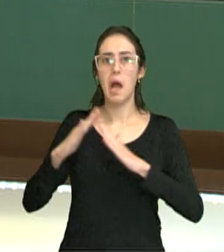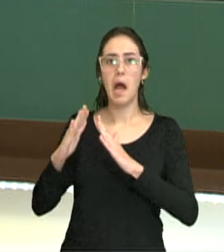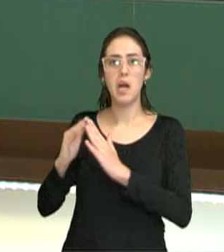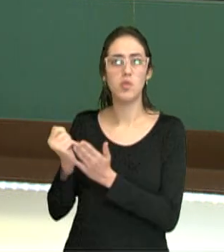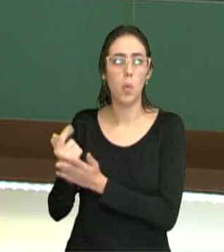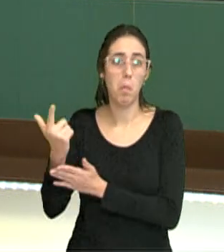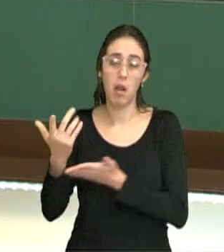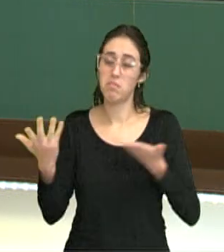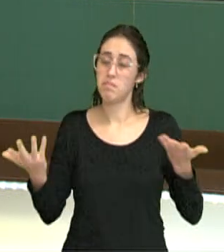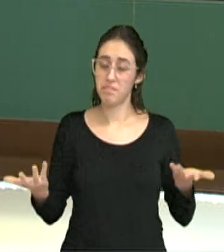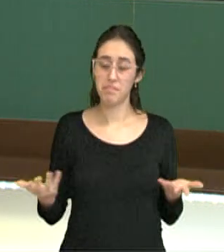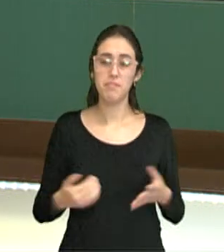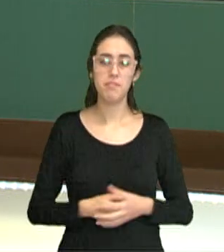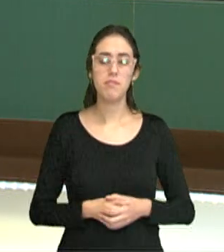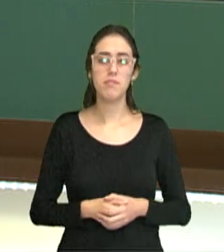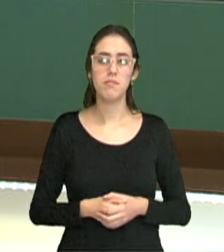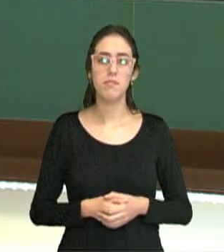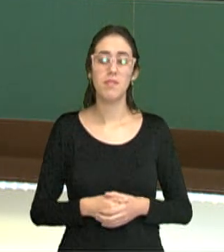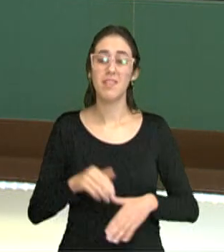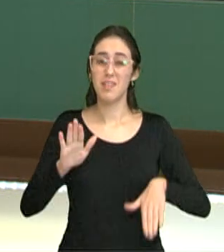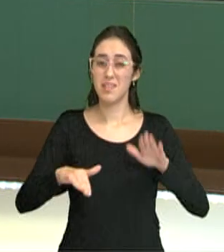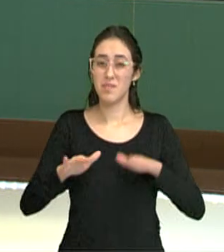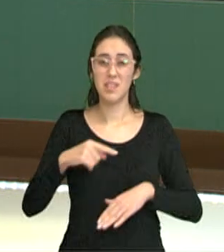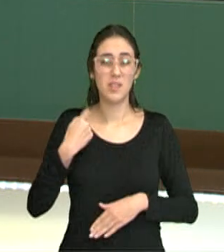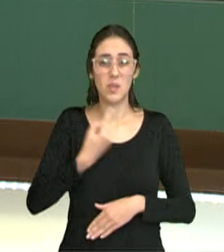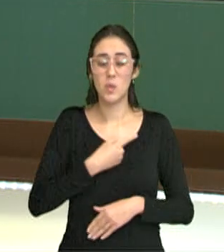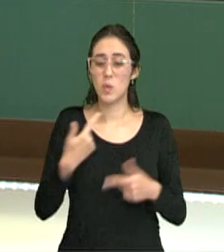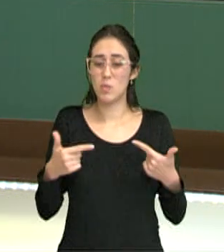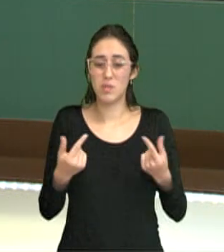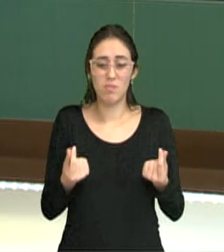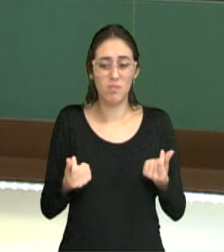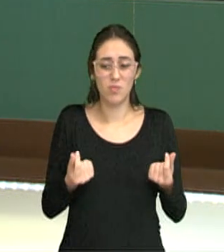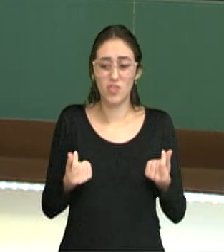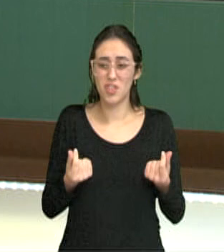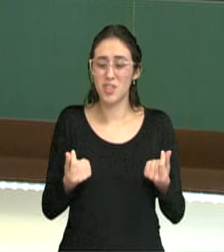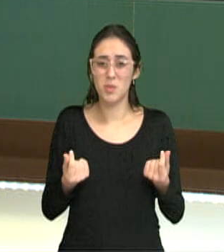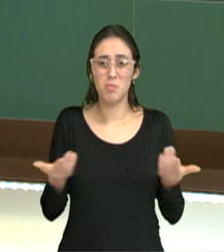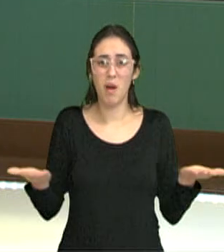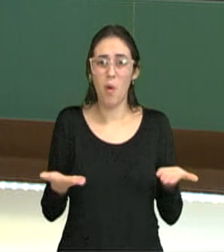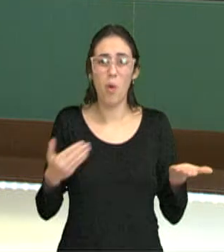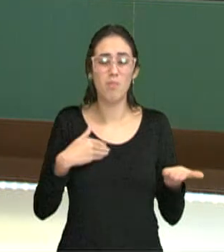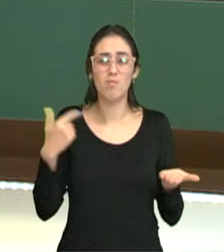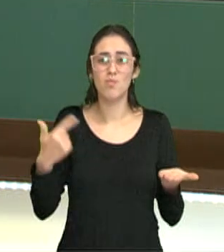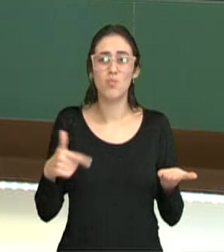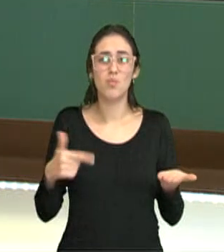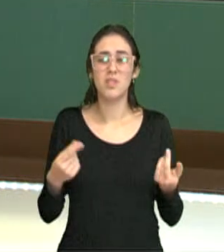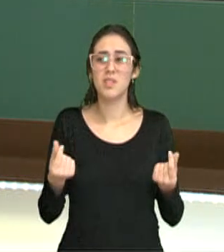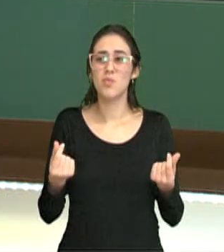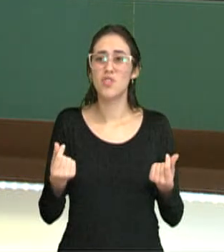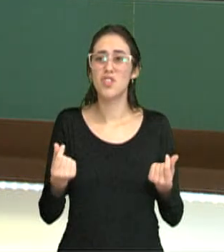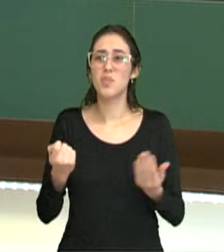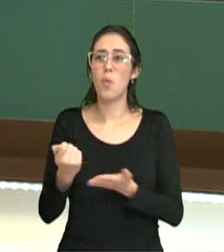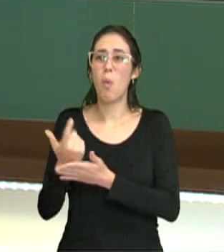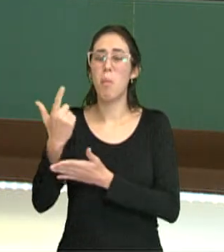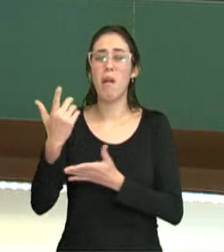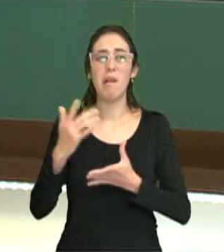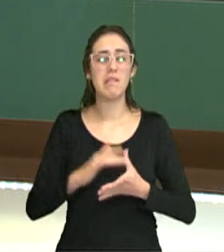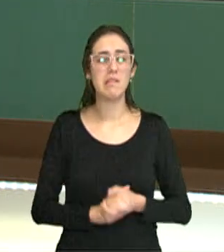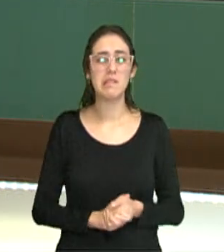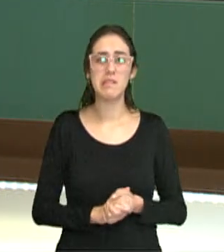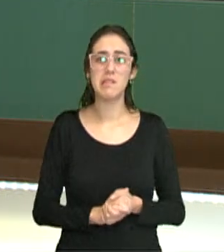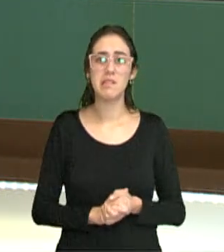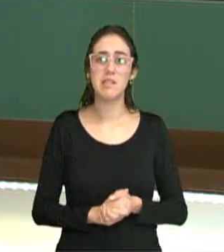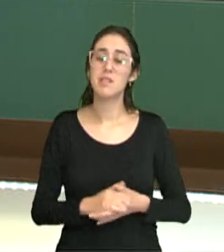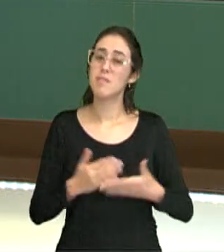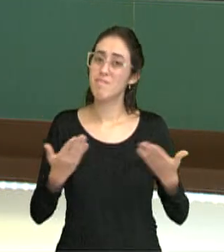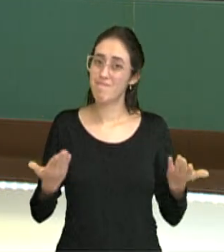sucessivamente. E nem sempre vamos dispor do valor para a compra de um bem no momento em que desejamos comprá-lo. Esta é